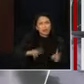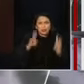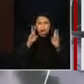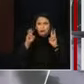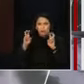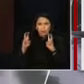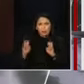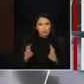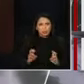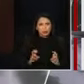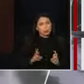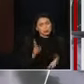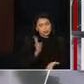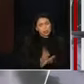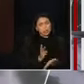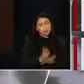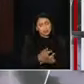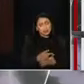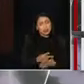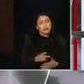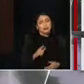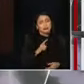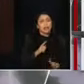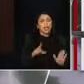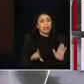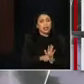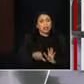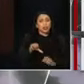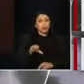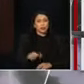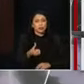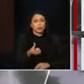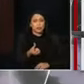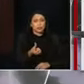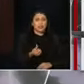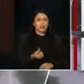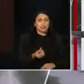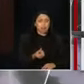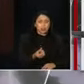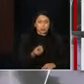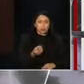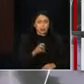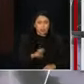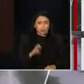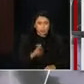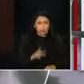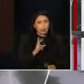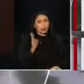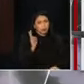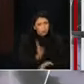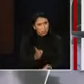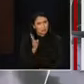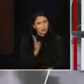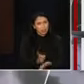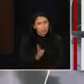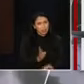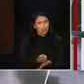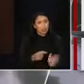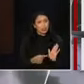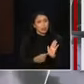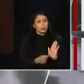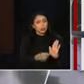fato antijurídico, a Lei 9.605 deve prevalecer por ser considerada